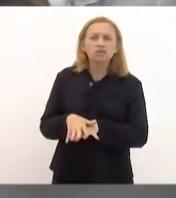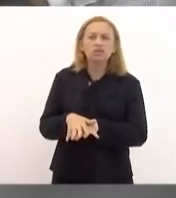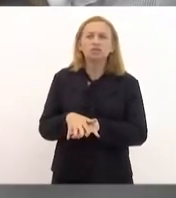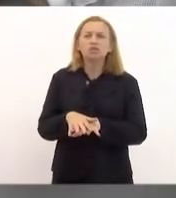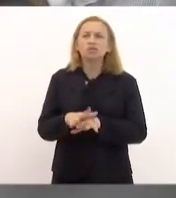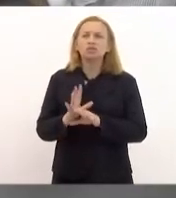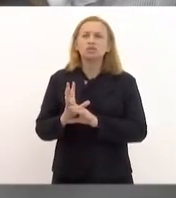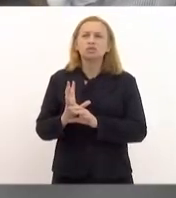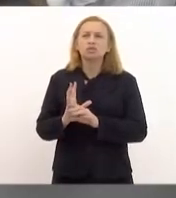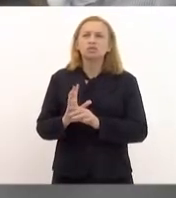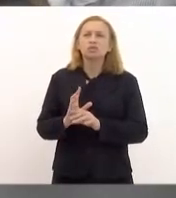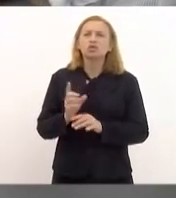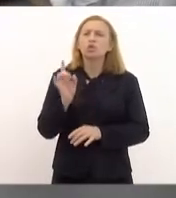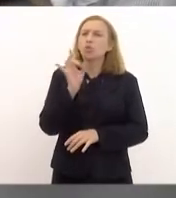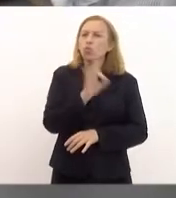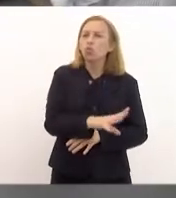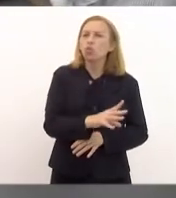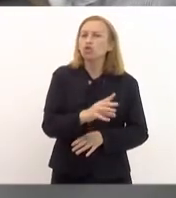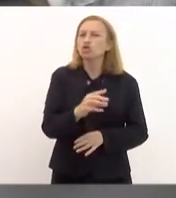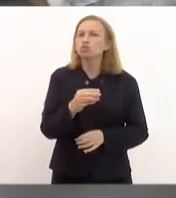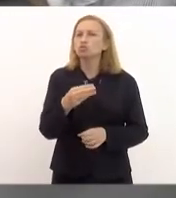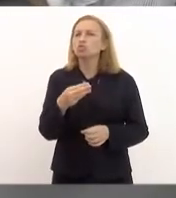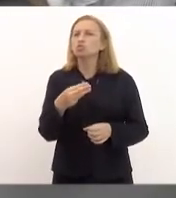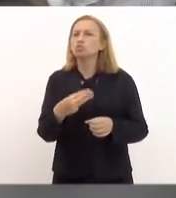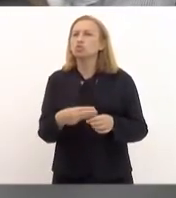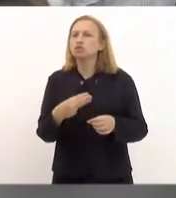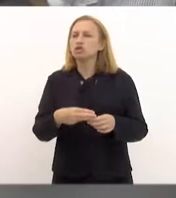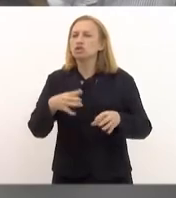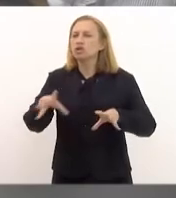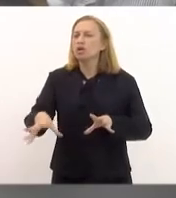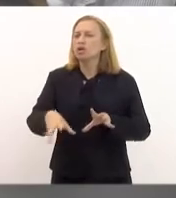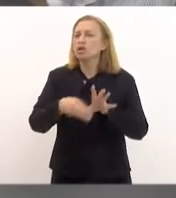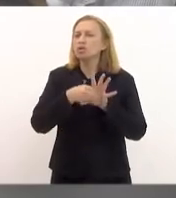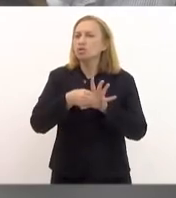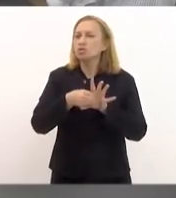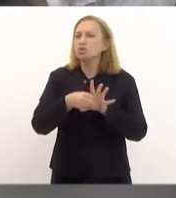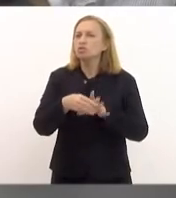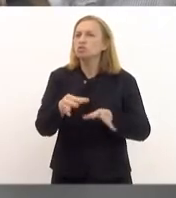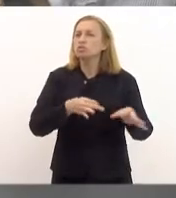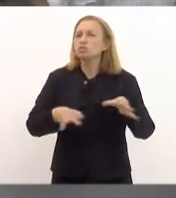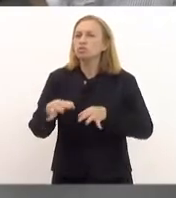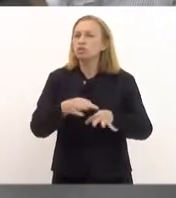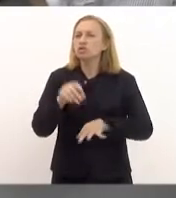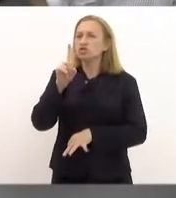de incluir o último município, então, que é não isso. Participou Petrópolis. Do tá. plano diretor